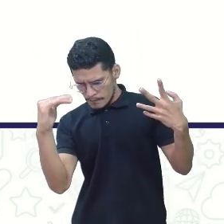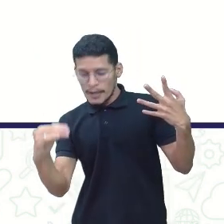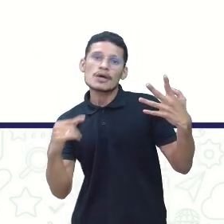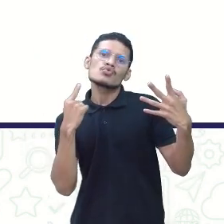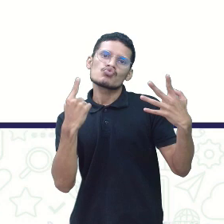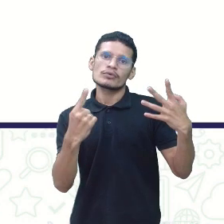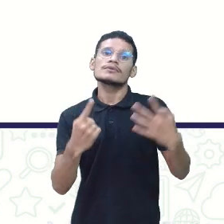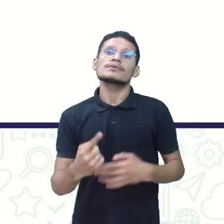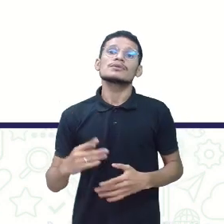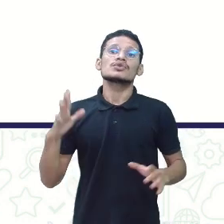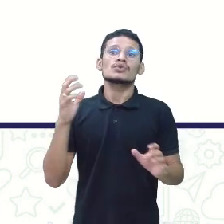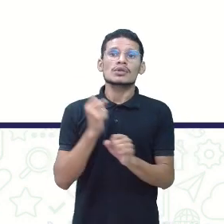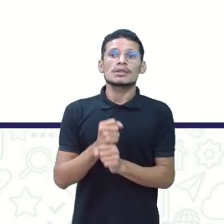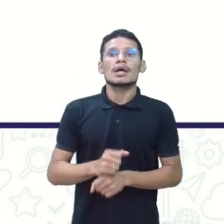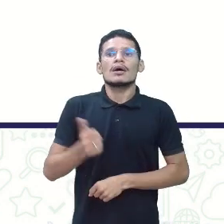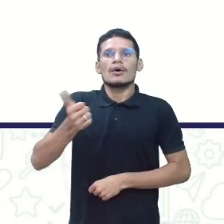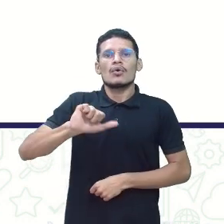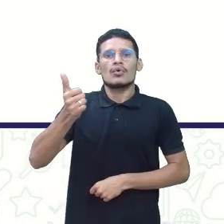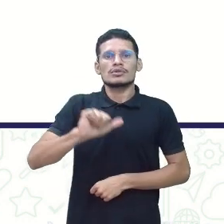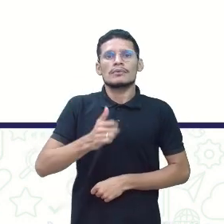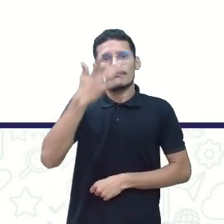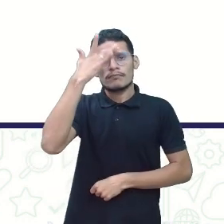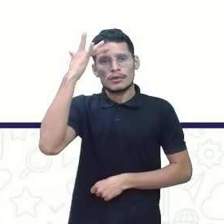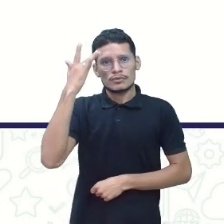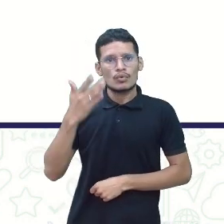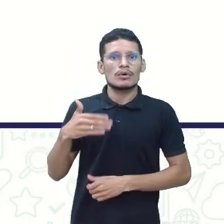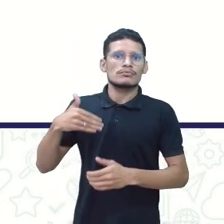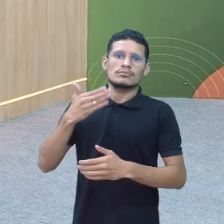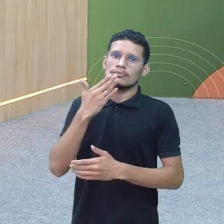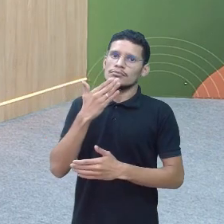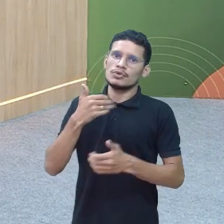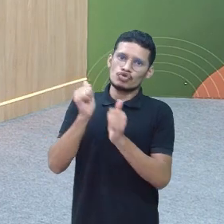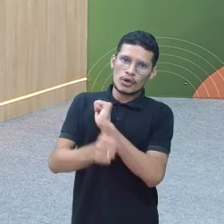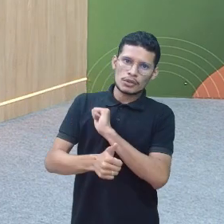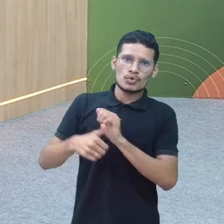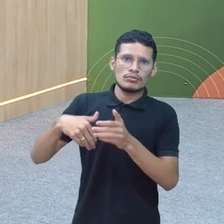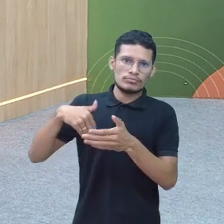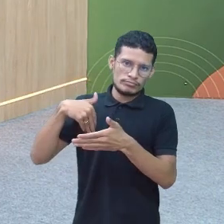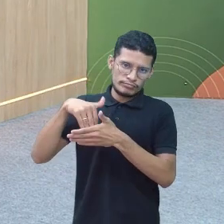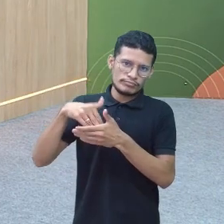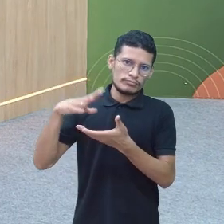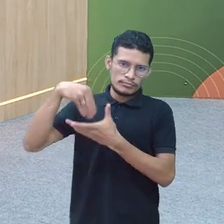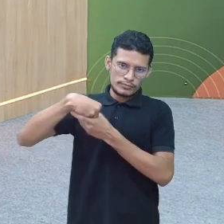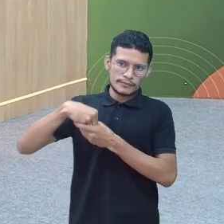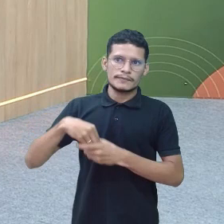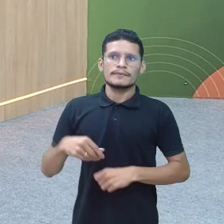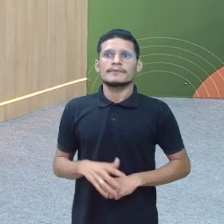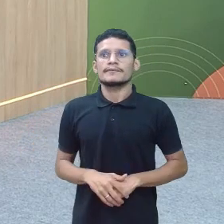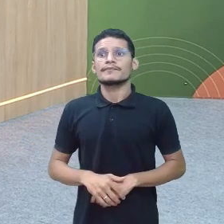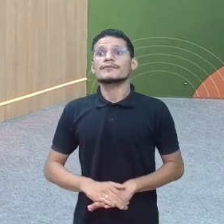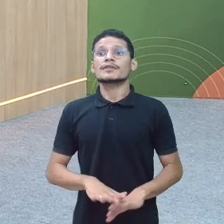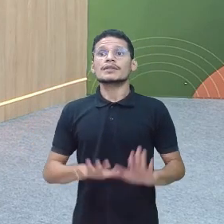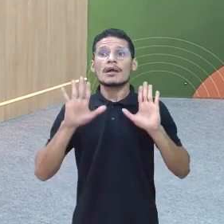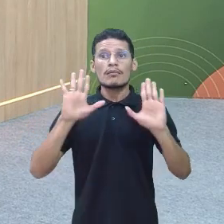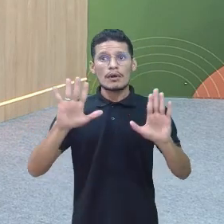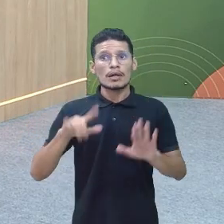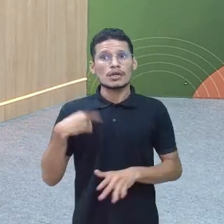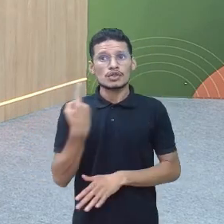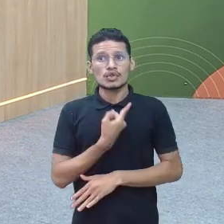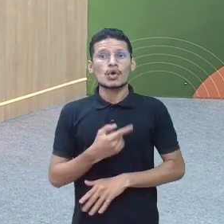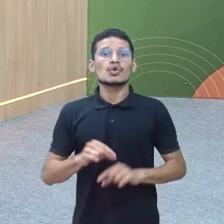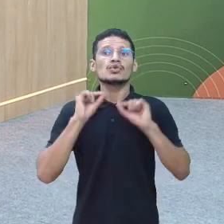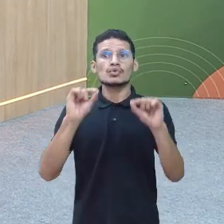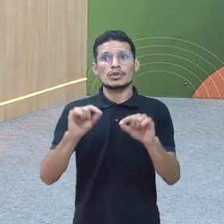vez, totalizando 11 jogadores no total. Tranquilo até aí, né, gente? E aí, para a gente fazer a